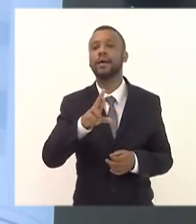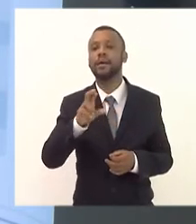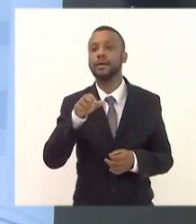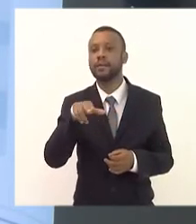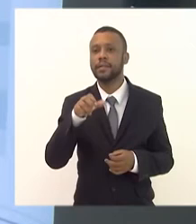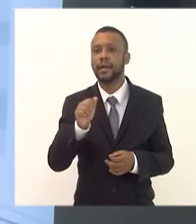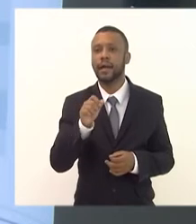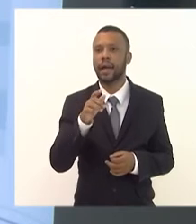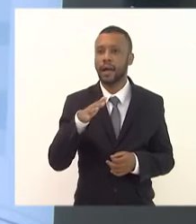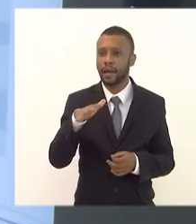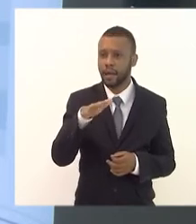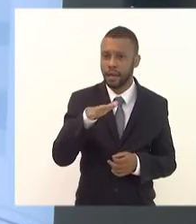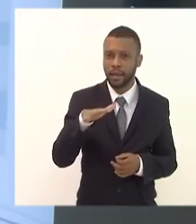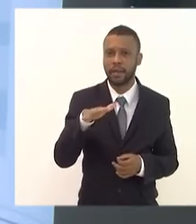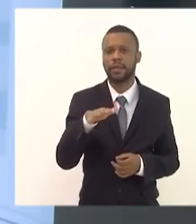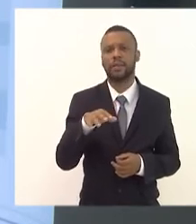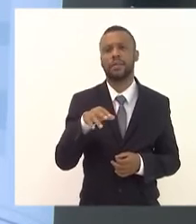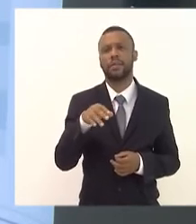Esse do